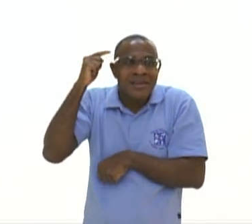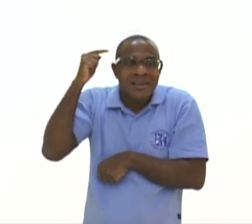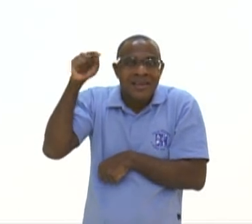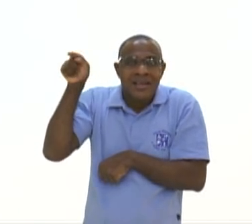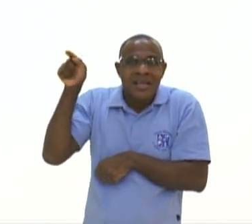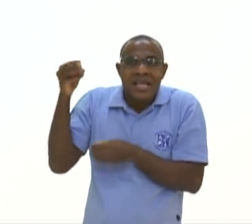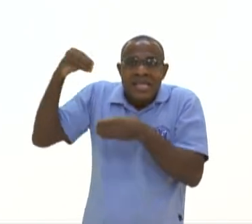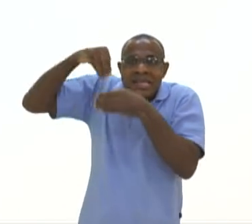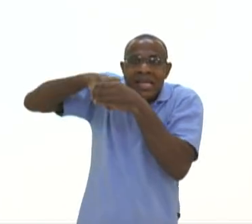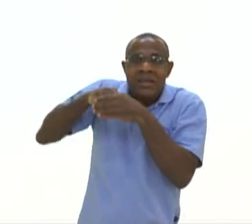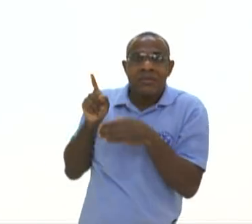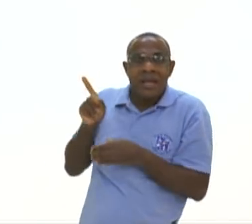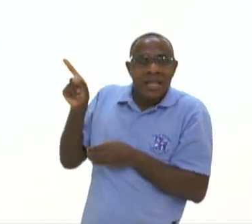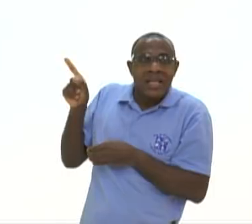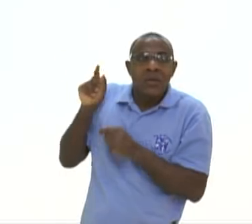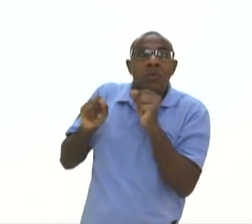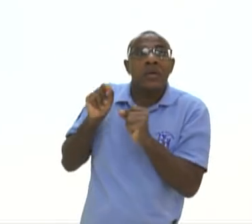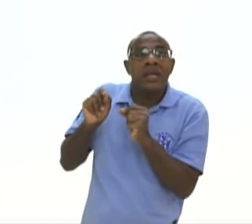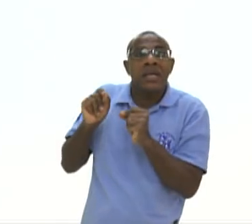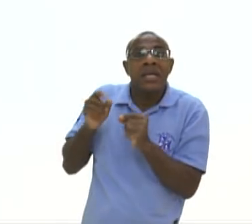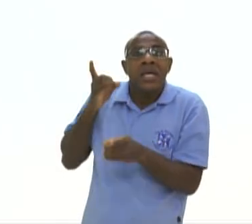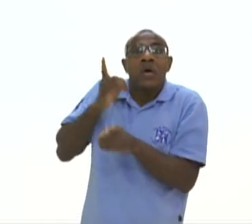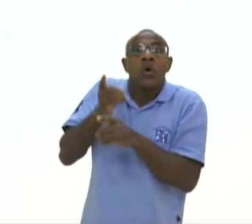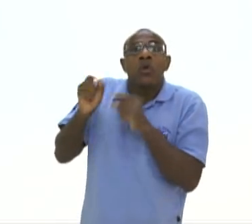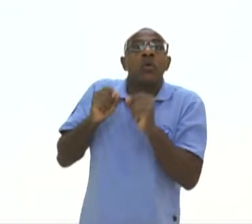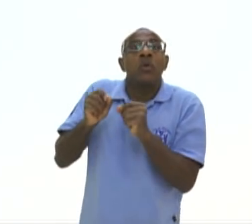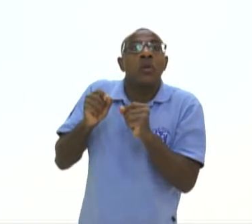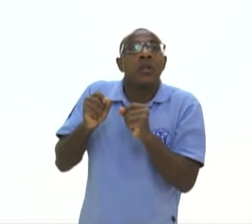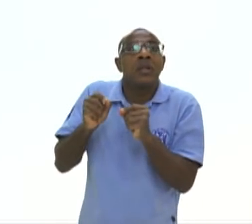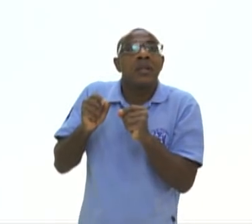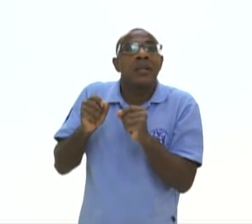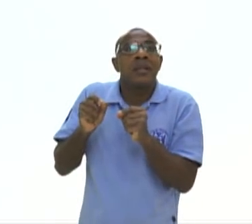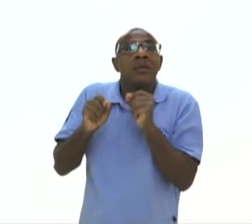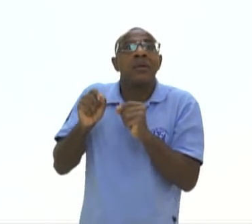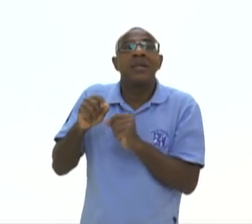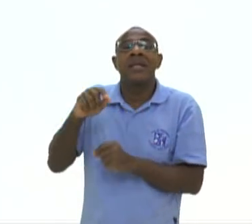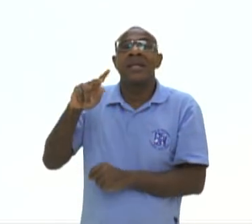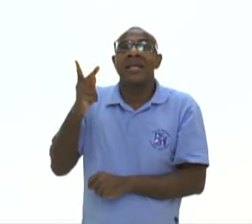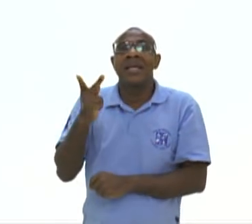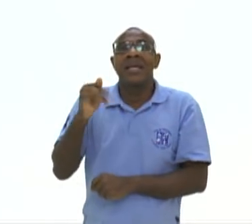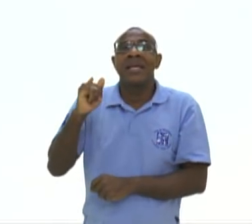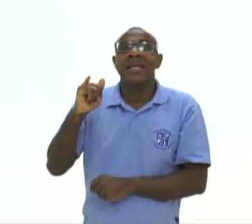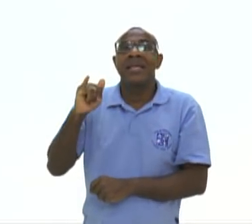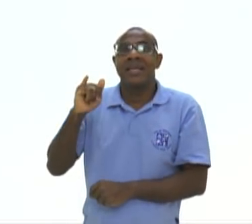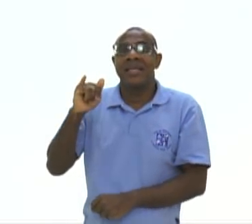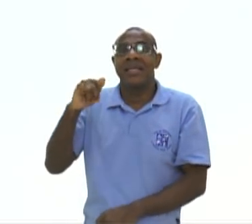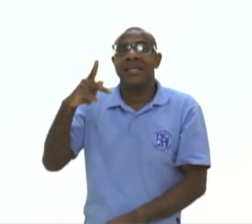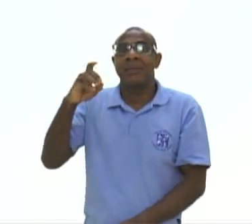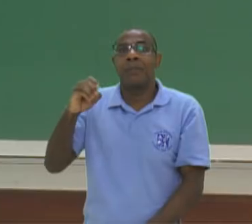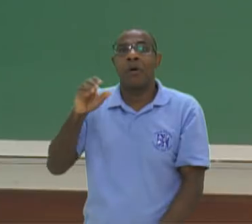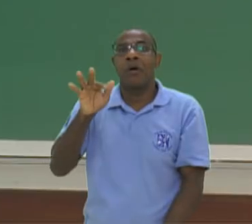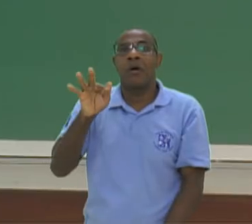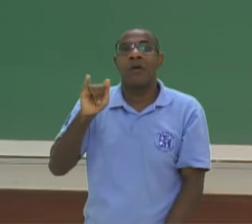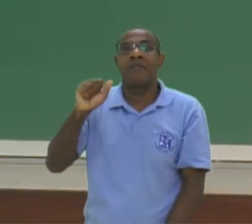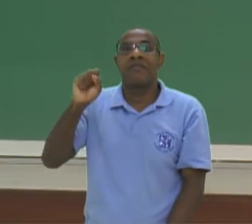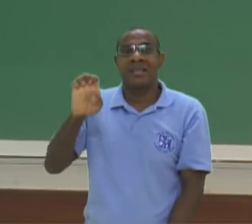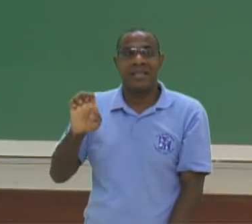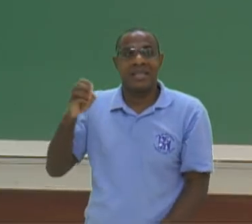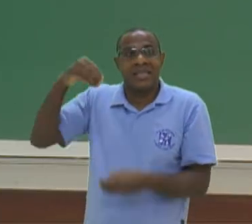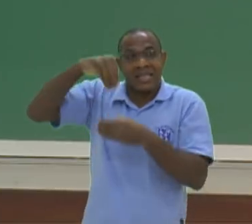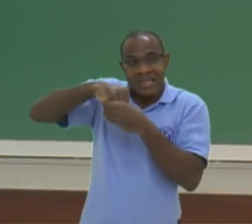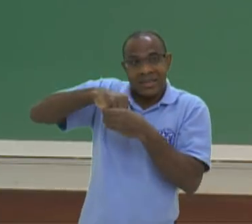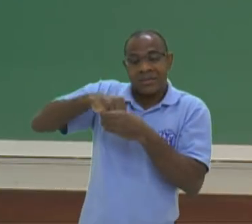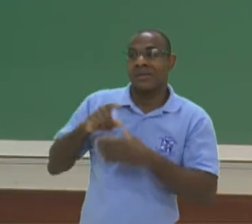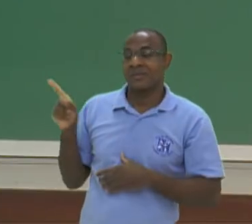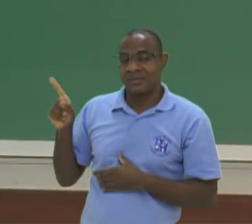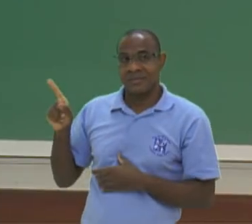desse hipotálamo é que se encontra essa hipófise, tá? Então, lembrando aqui que o hipotálamo, ele